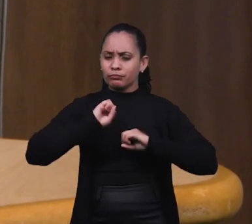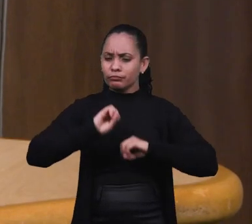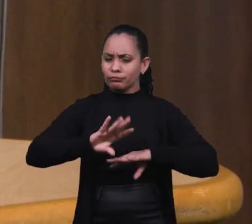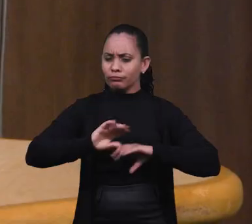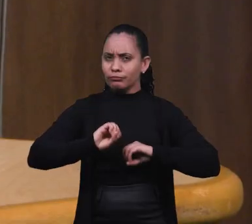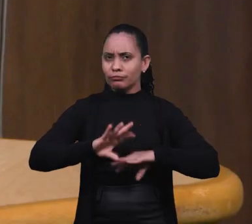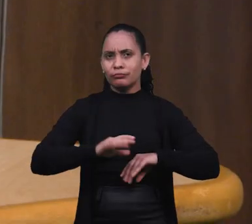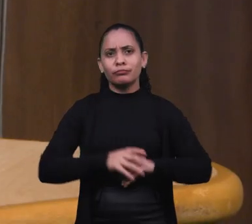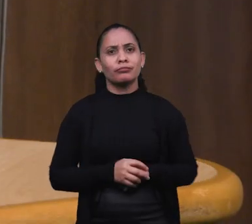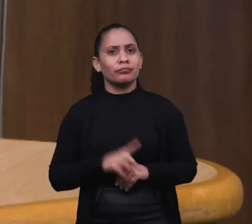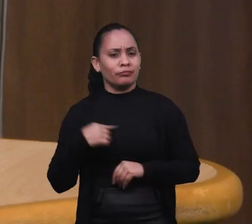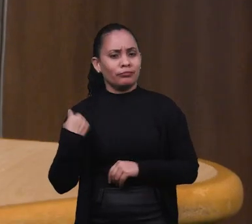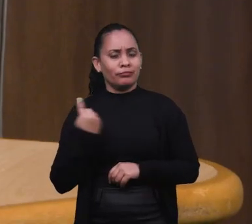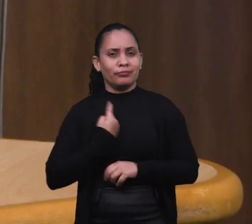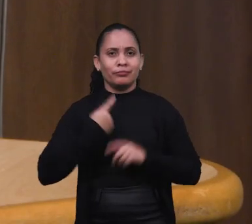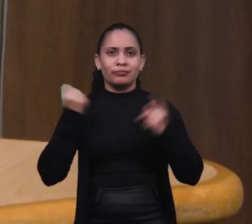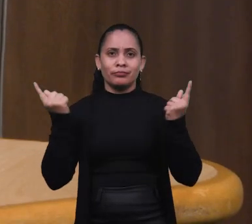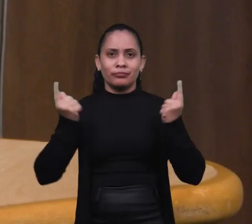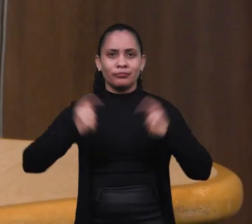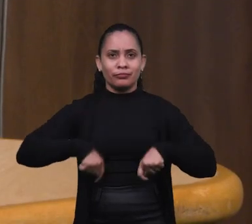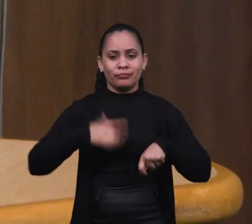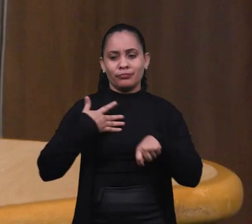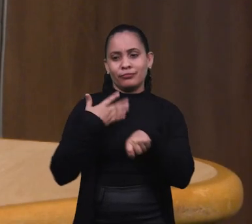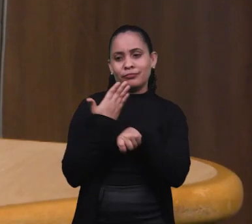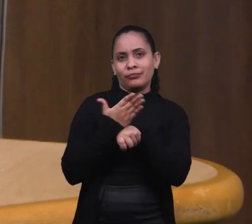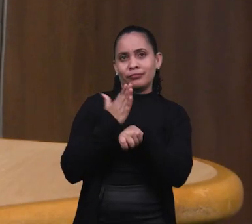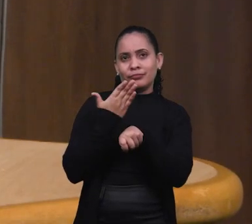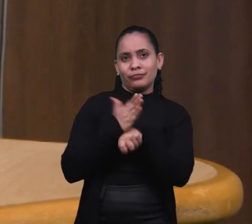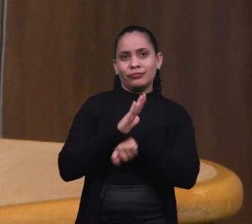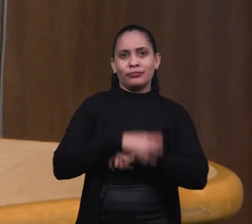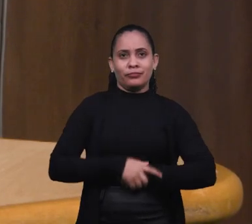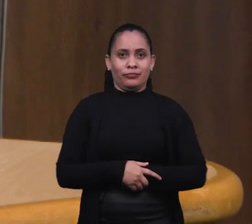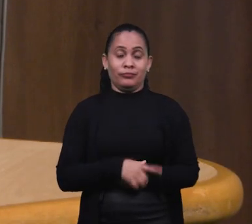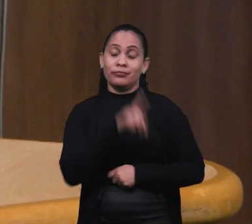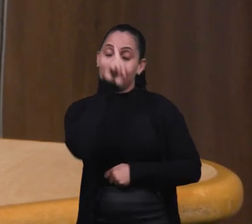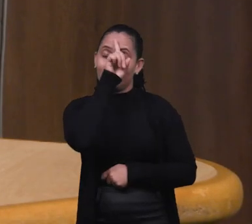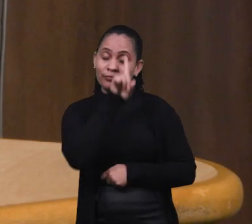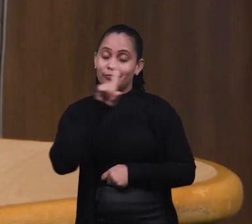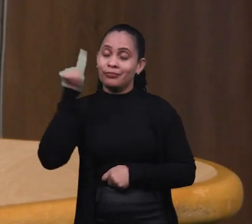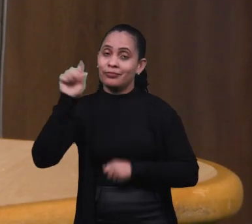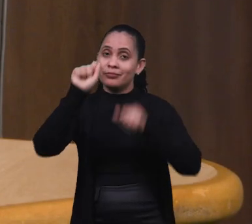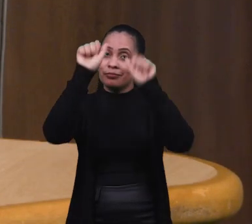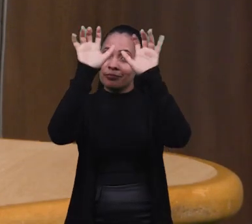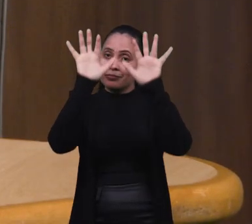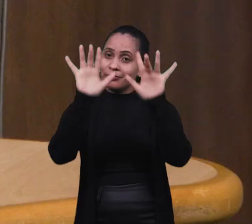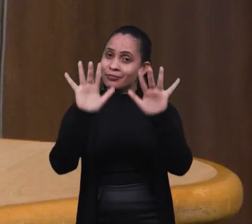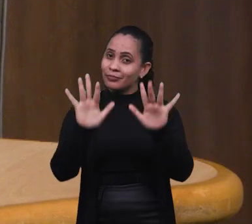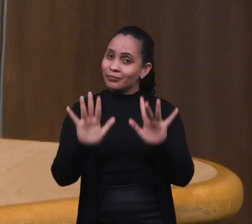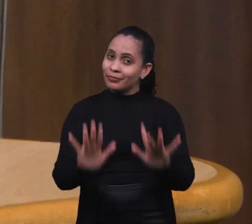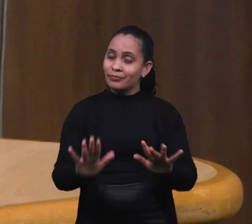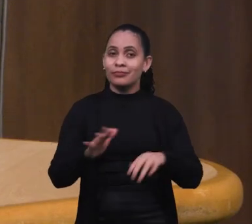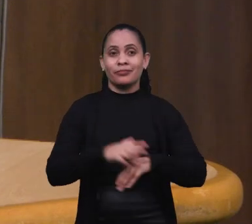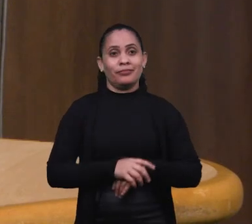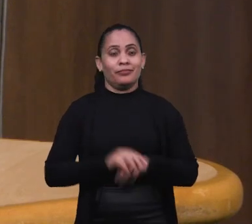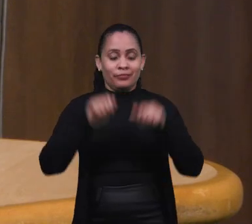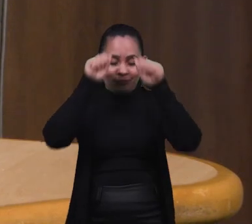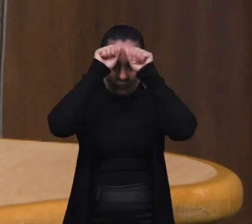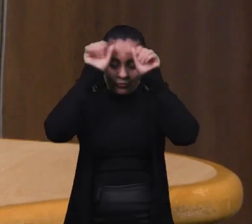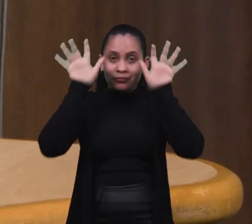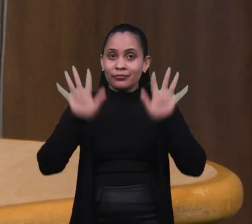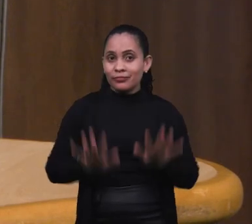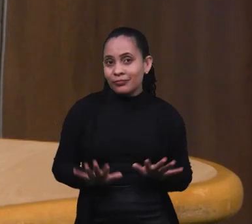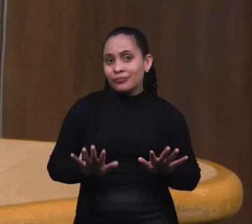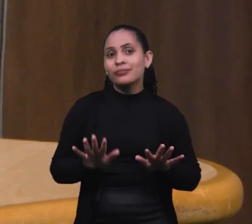esses ensinamentos aqui, né, que nós possamos, né, colocar em prática, que Deus continue abençoando a